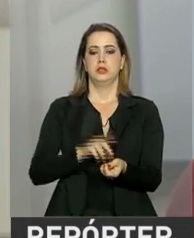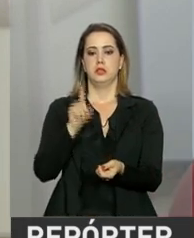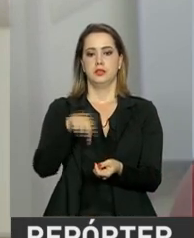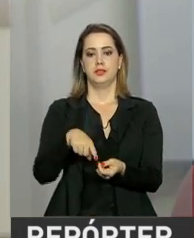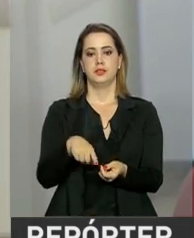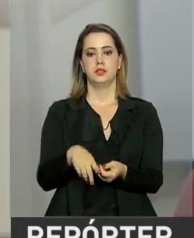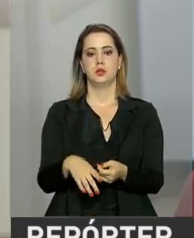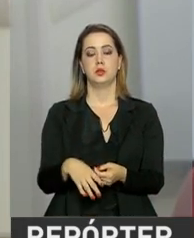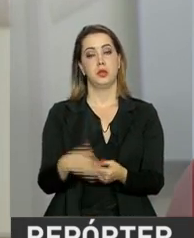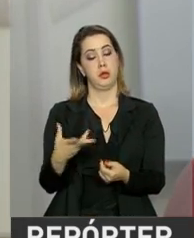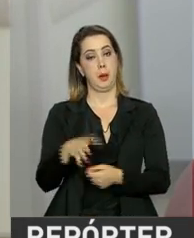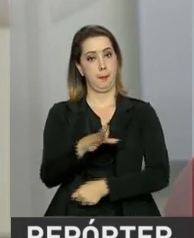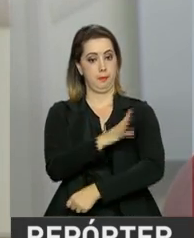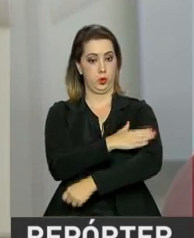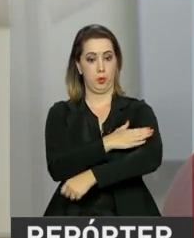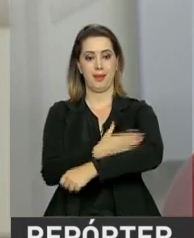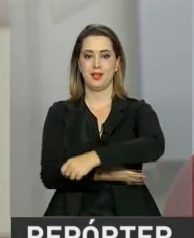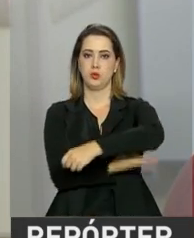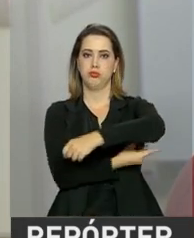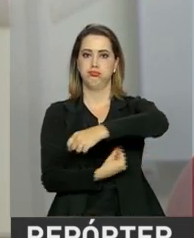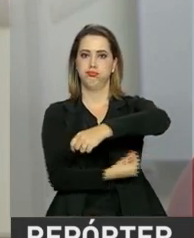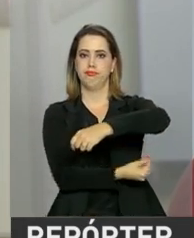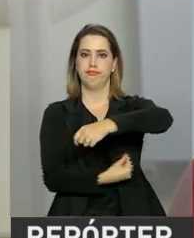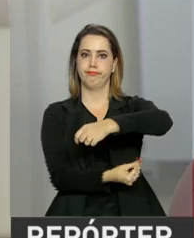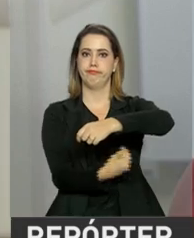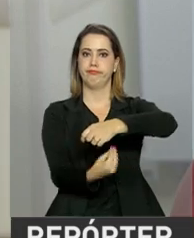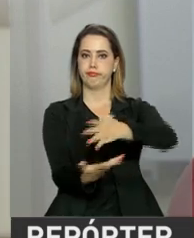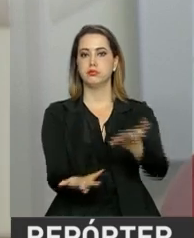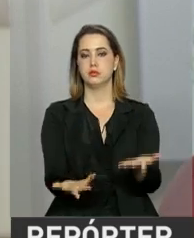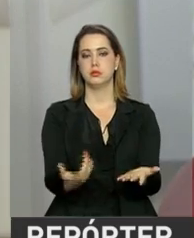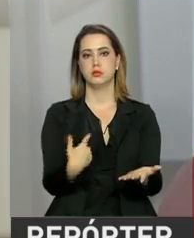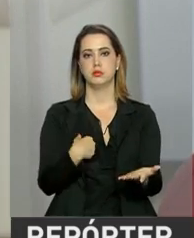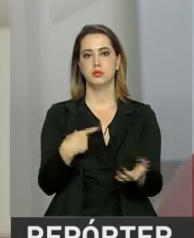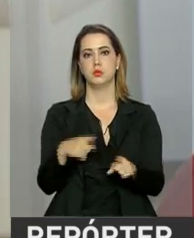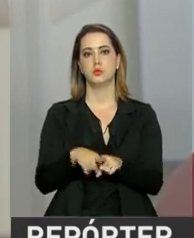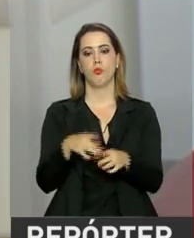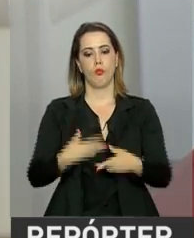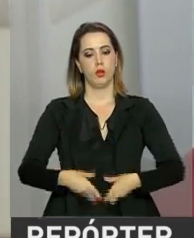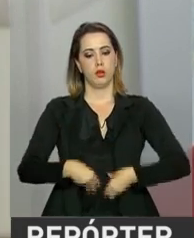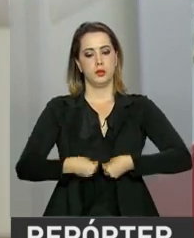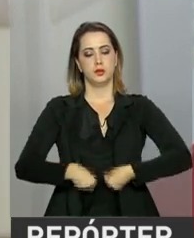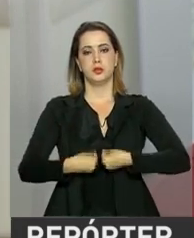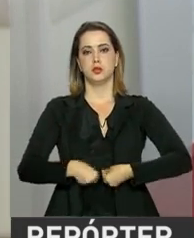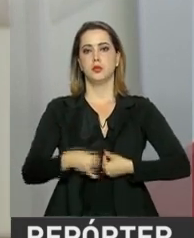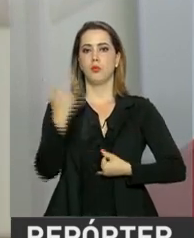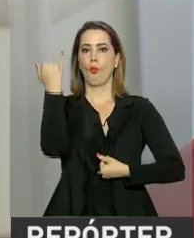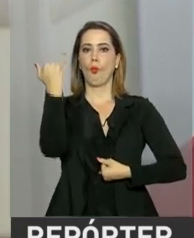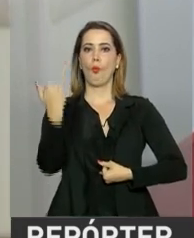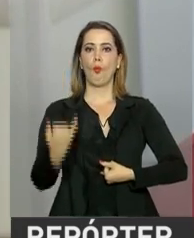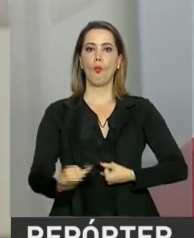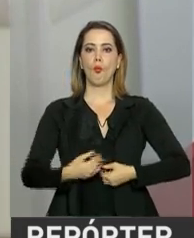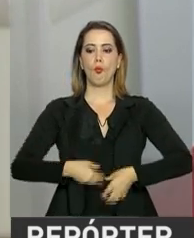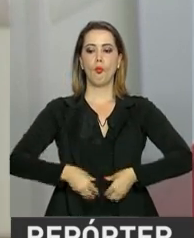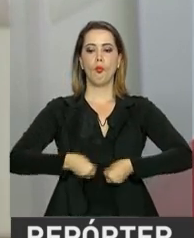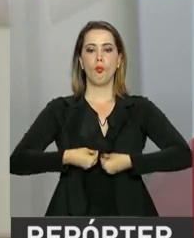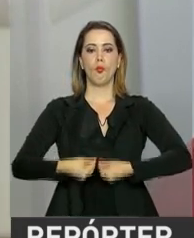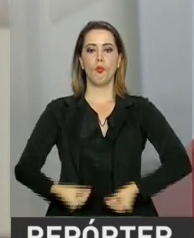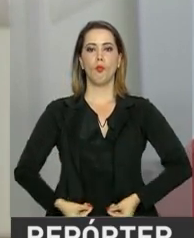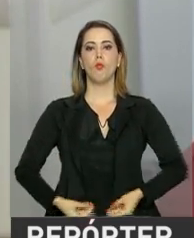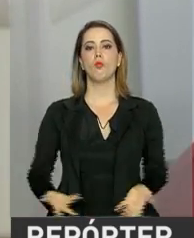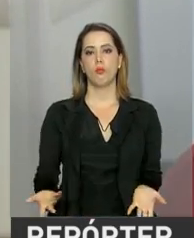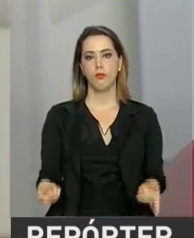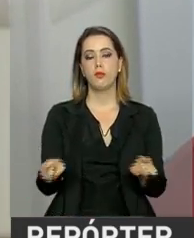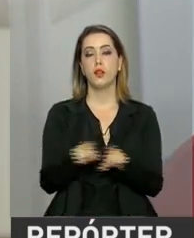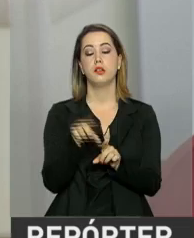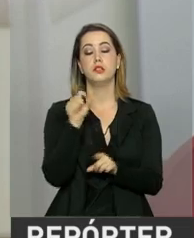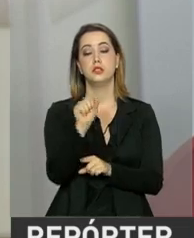do braço, entendeu? E bom, o abdômen também, porque ficou, como ele diz, o avental e